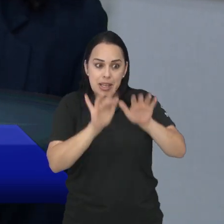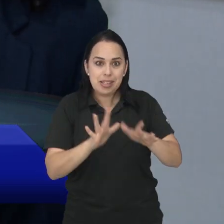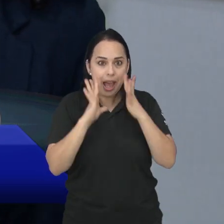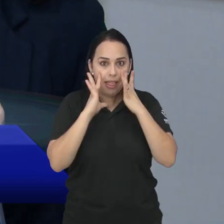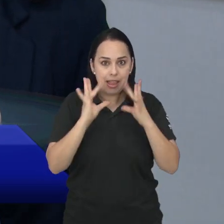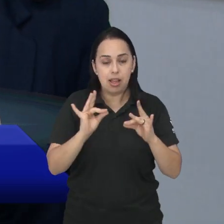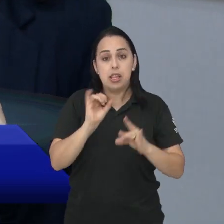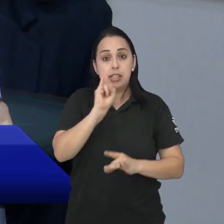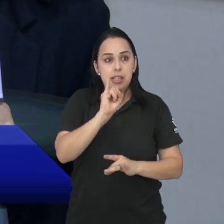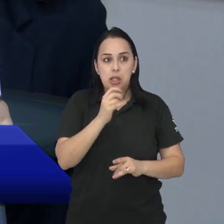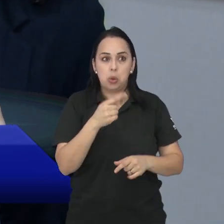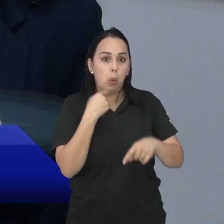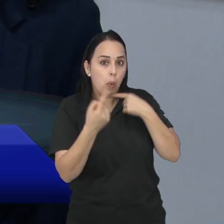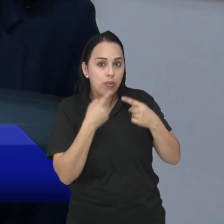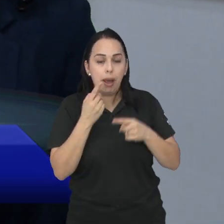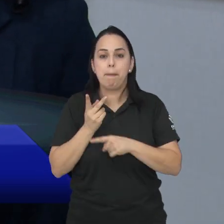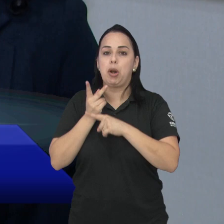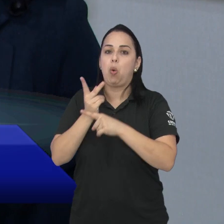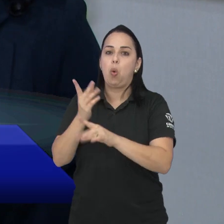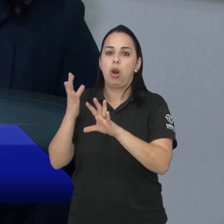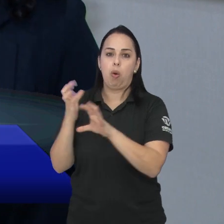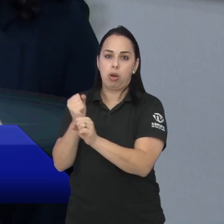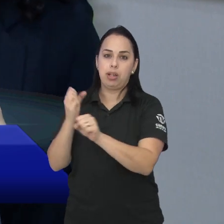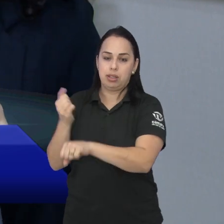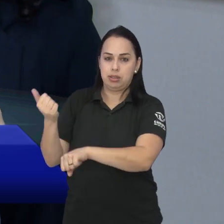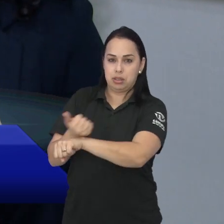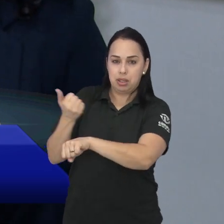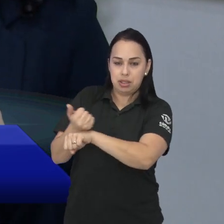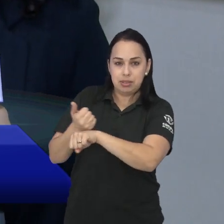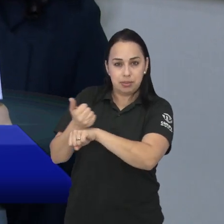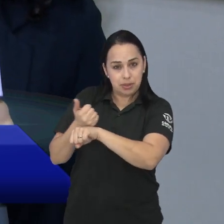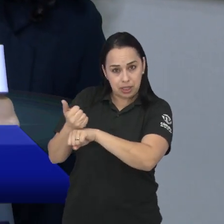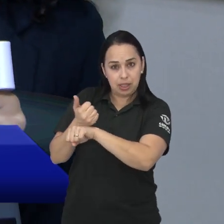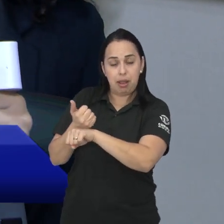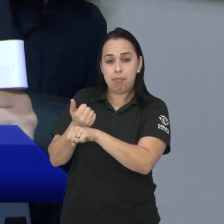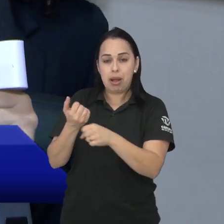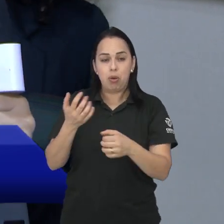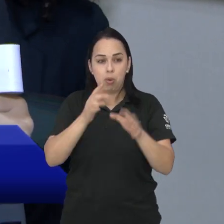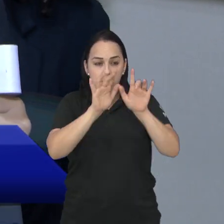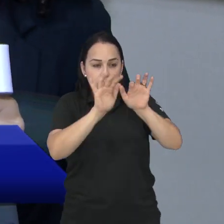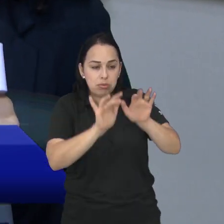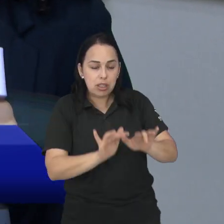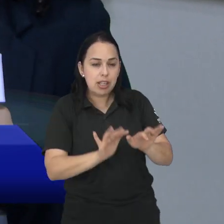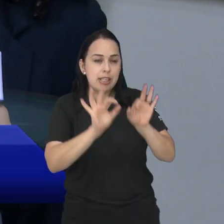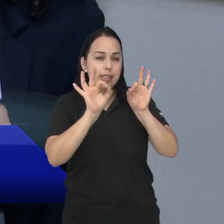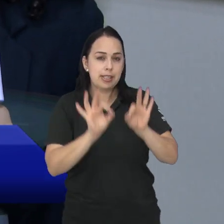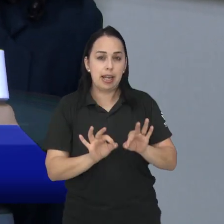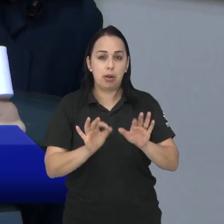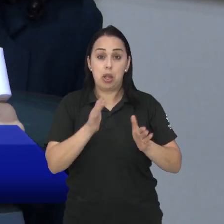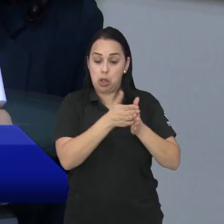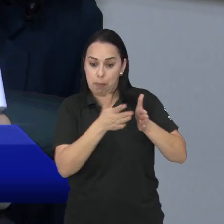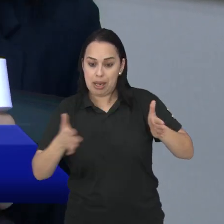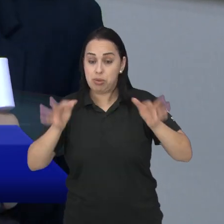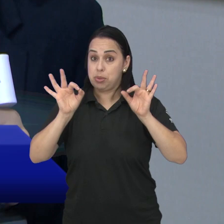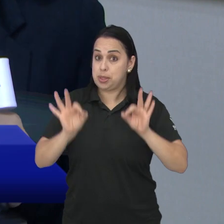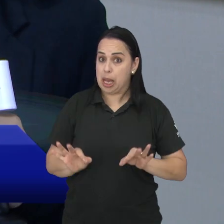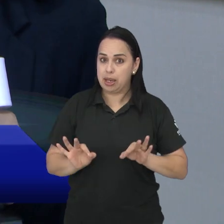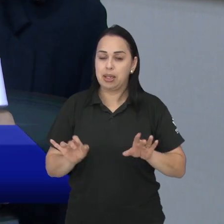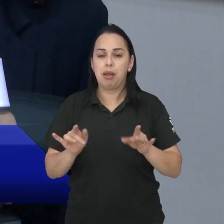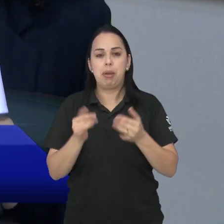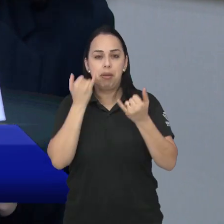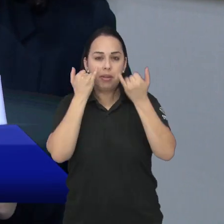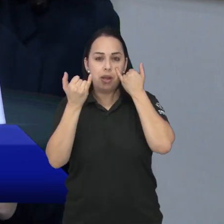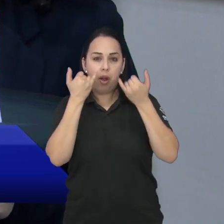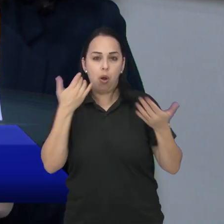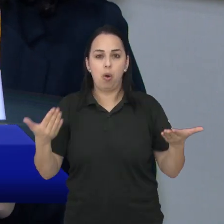cuidados. Se precisar, procure então um especialista para conseguir declarar fazer a sua declaração do imposto de renda dentro do prazo.